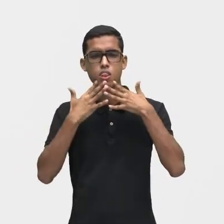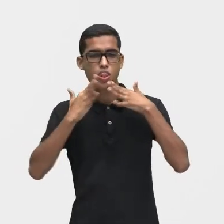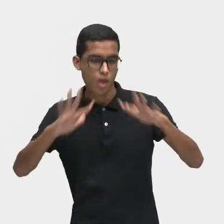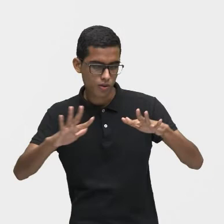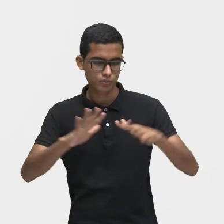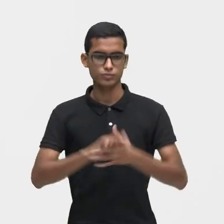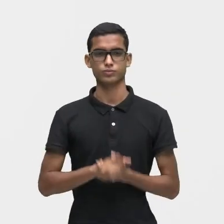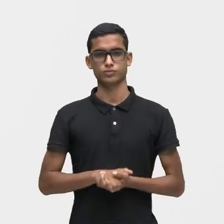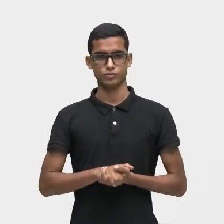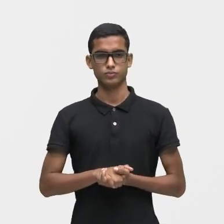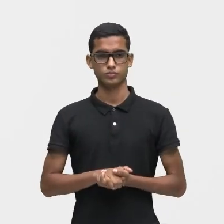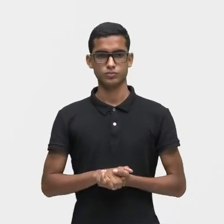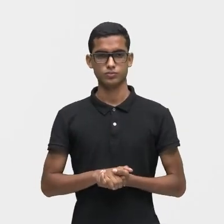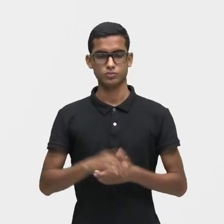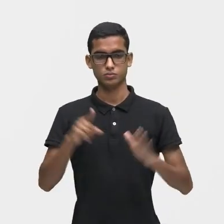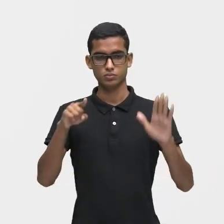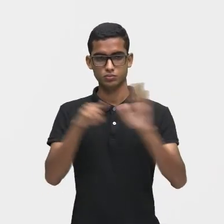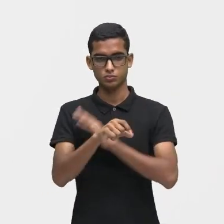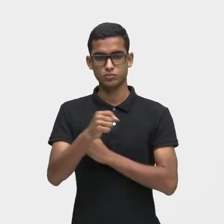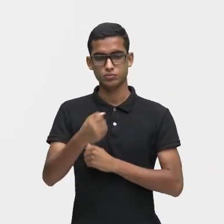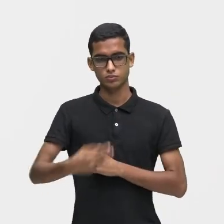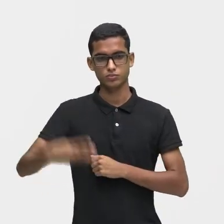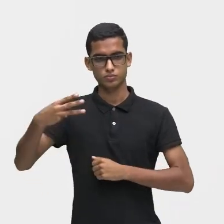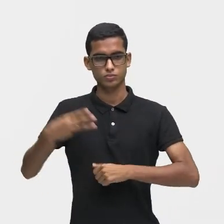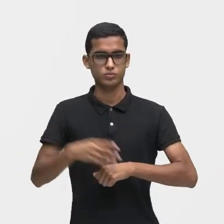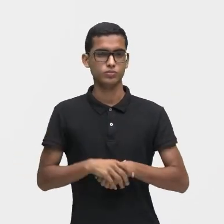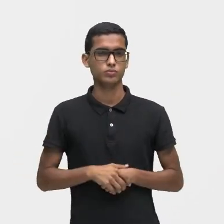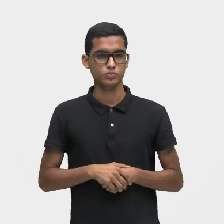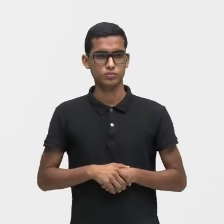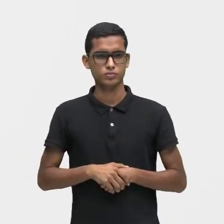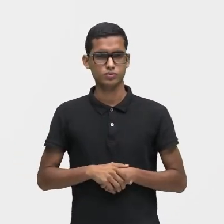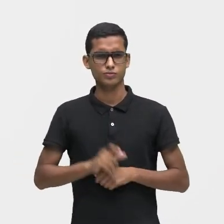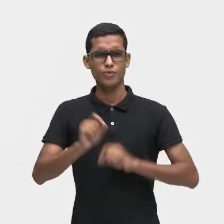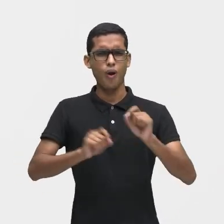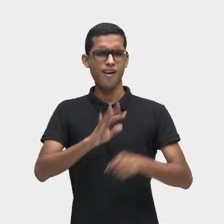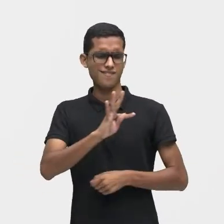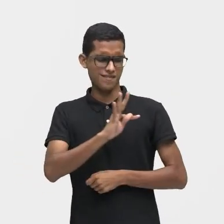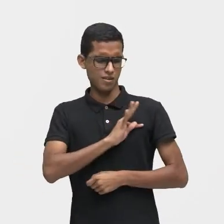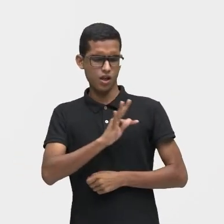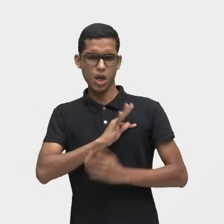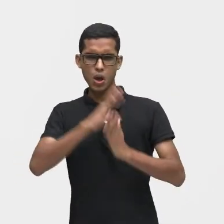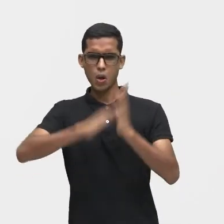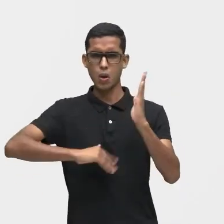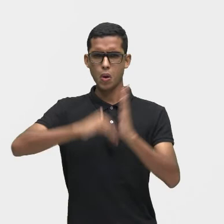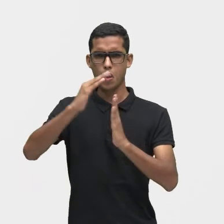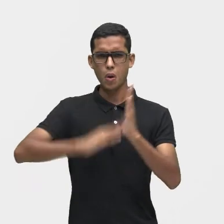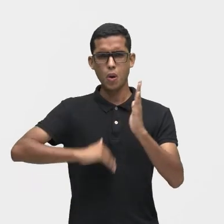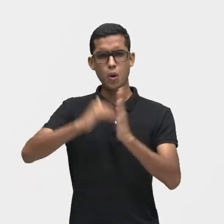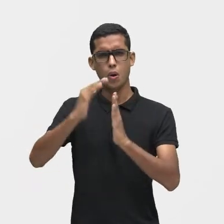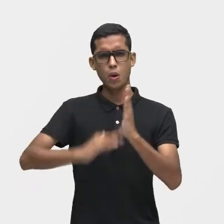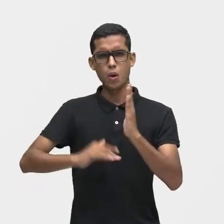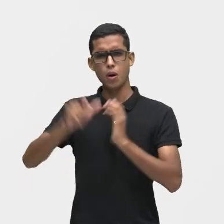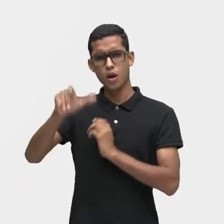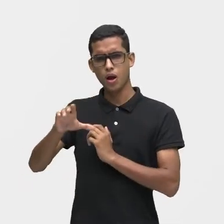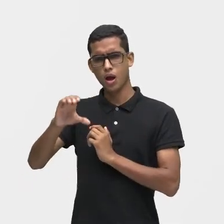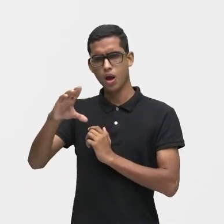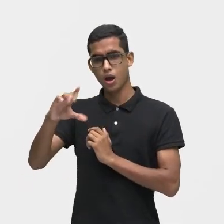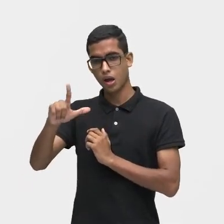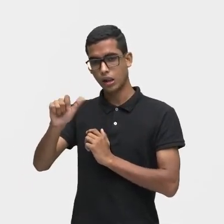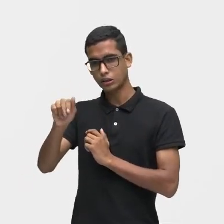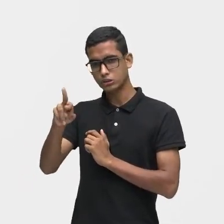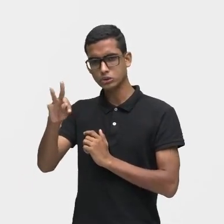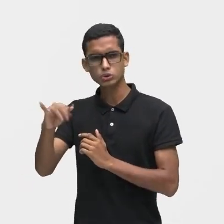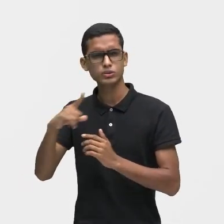naturais. Questão 3. O que a técnica de pintura de Claude Monet tem em comum com a